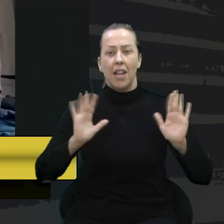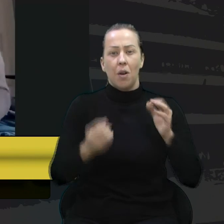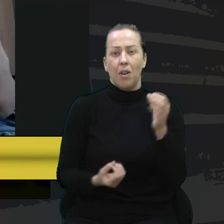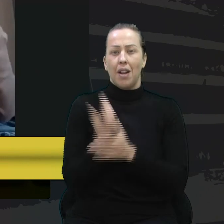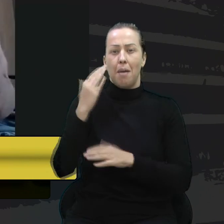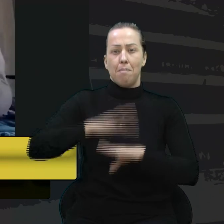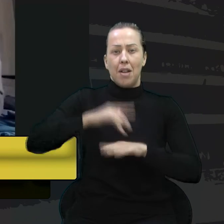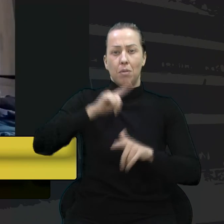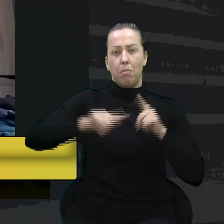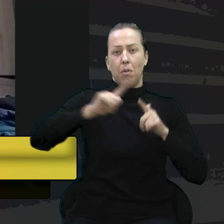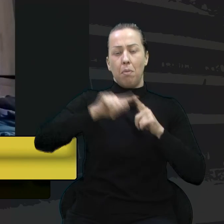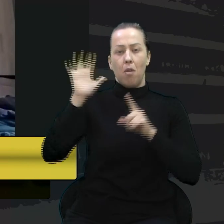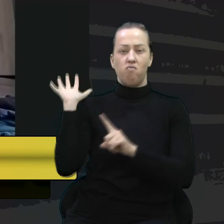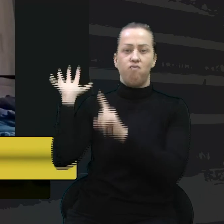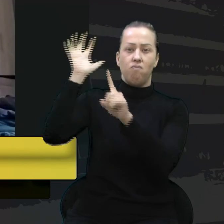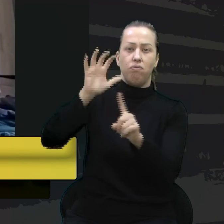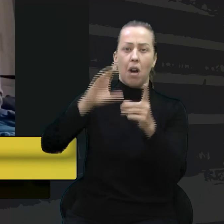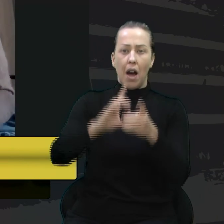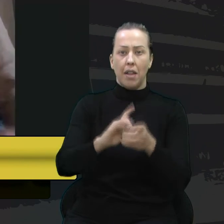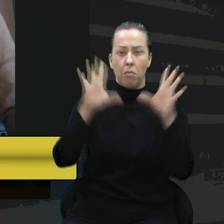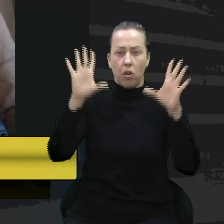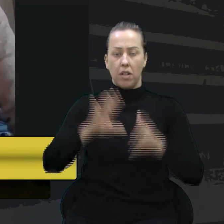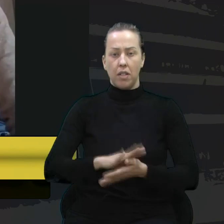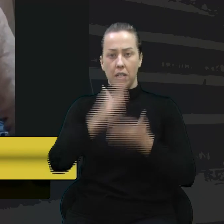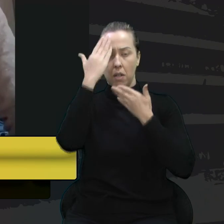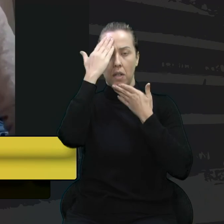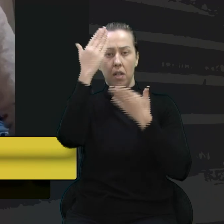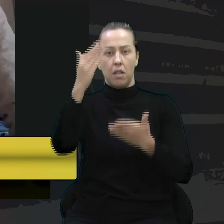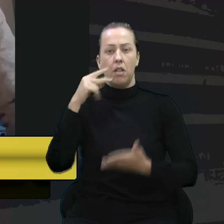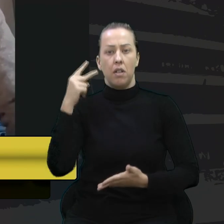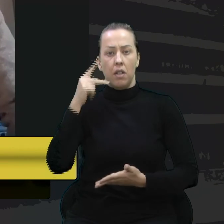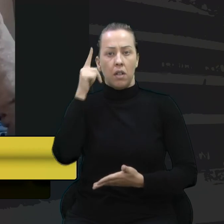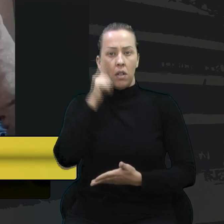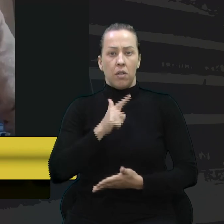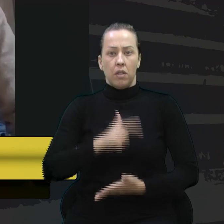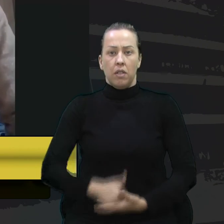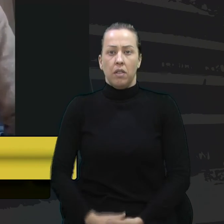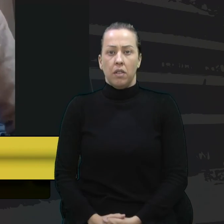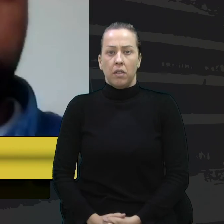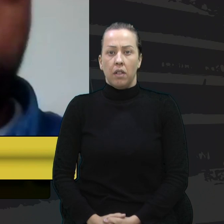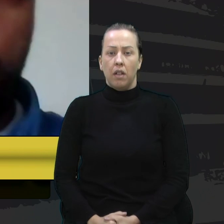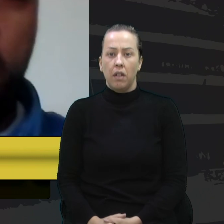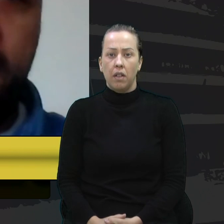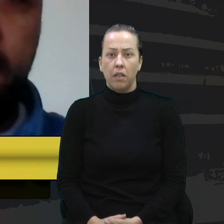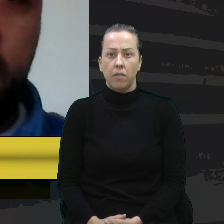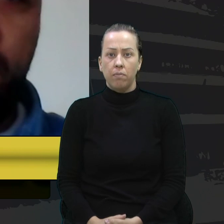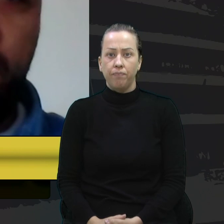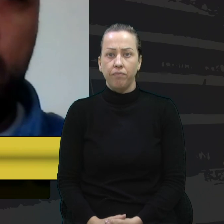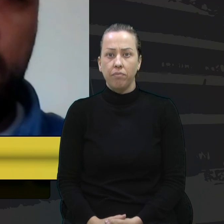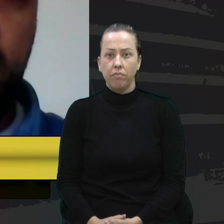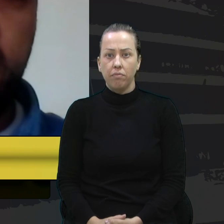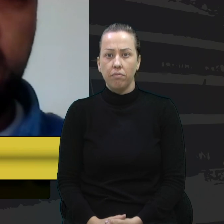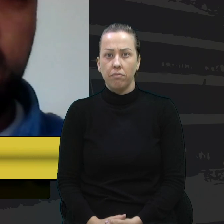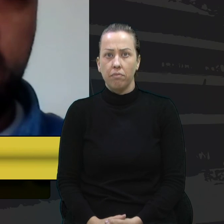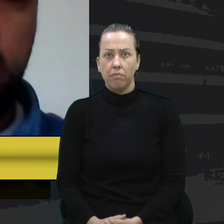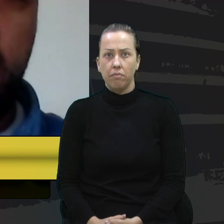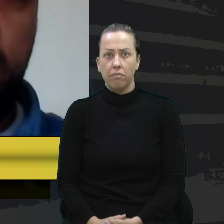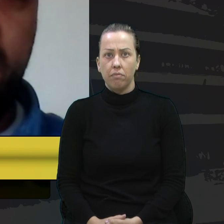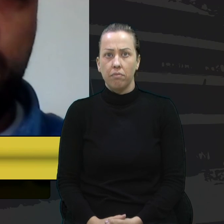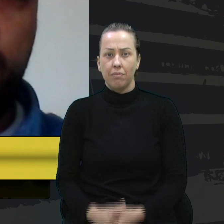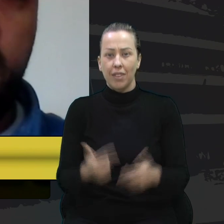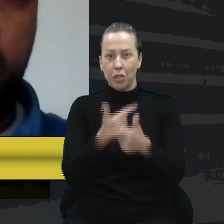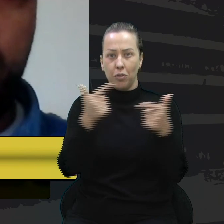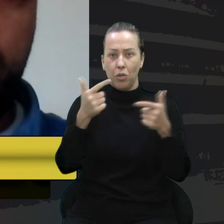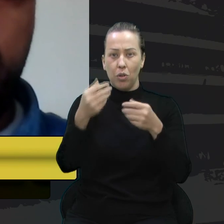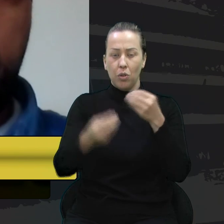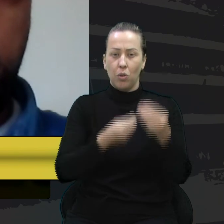mais problemas atacando a nossa democracia. Muito obrigado, vereador Lucas. É isso, desculpa, concluindo, vereador vereador. Felipe, não vai ser